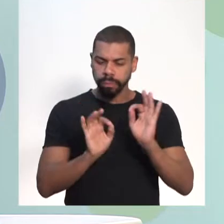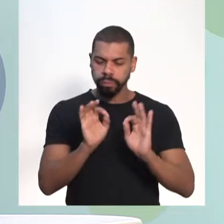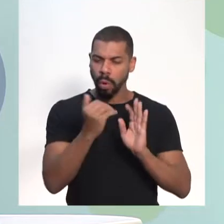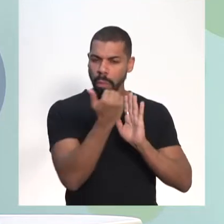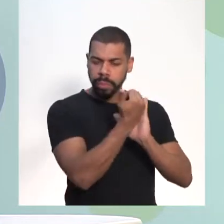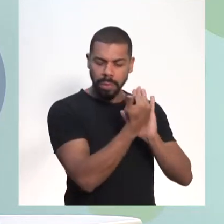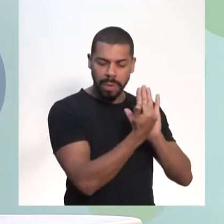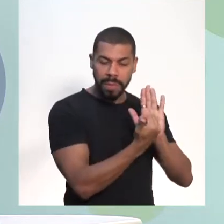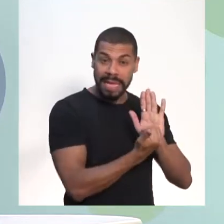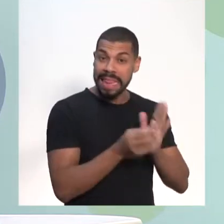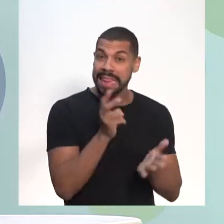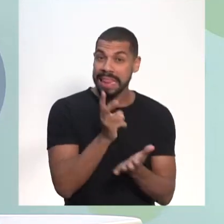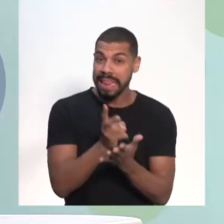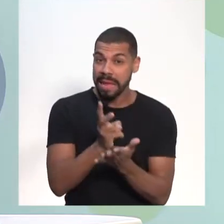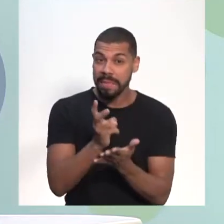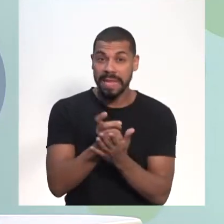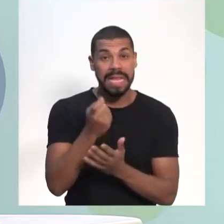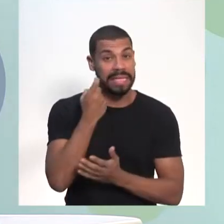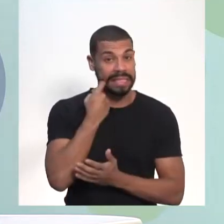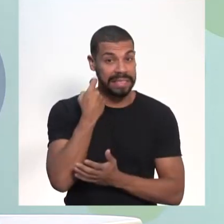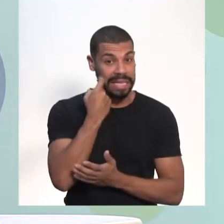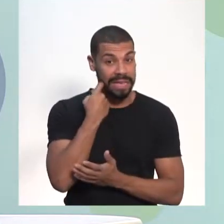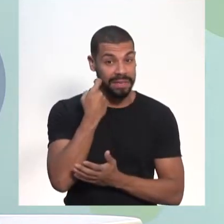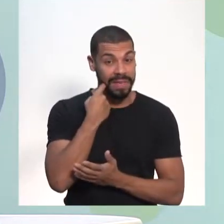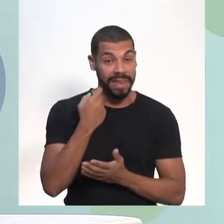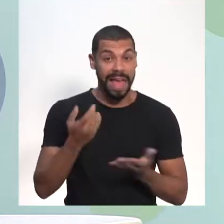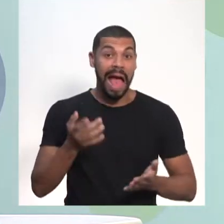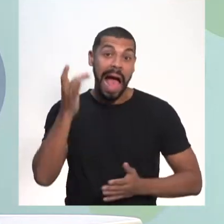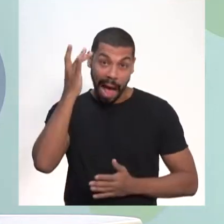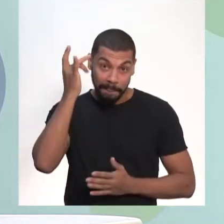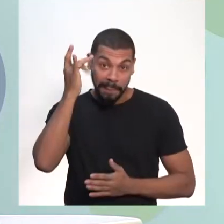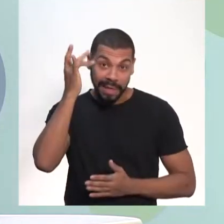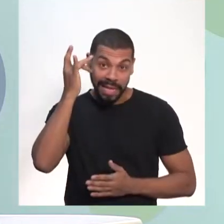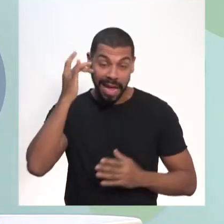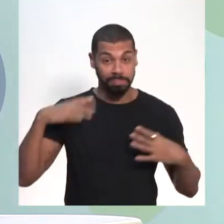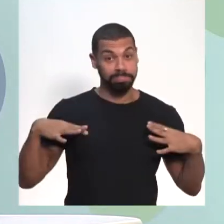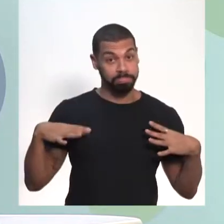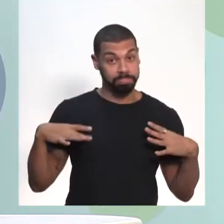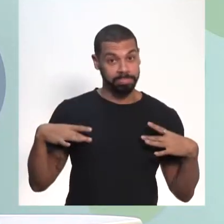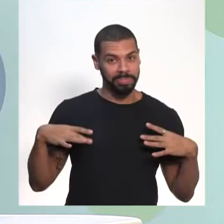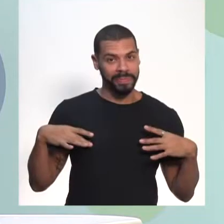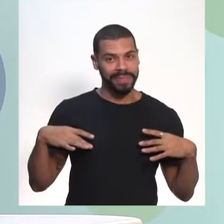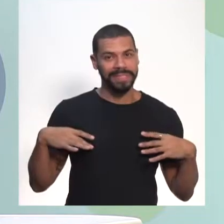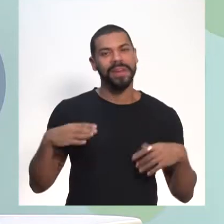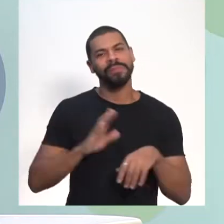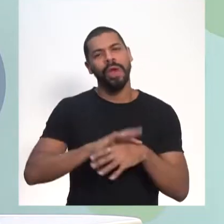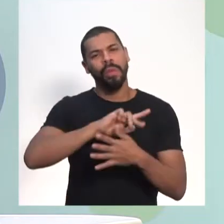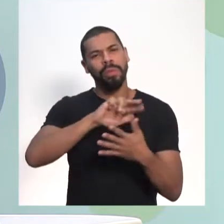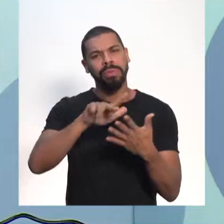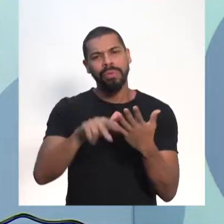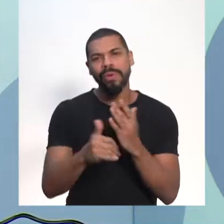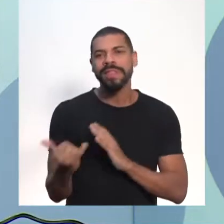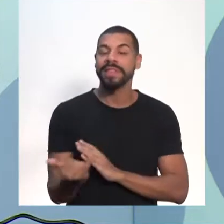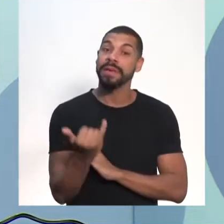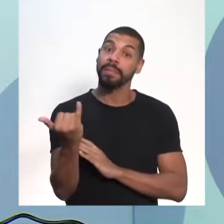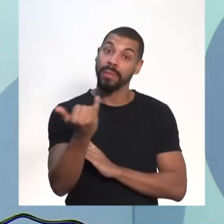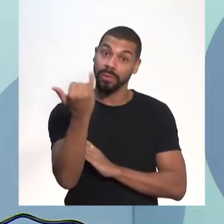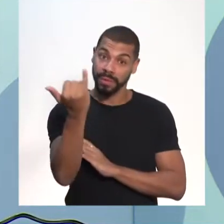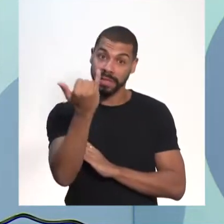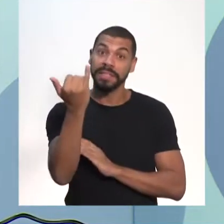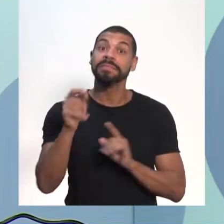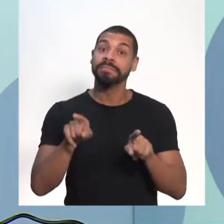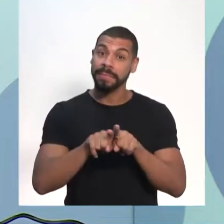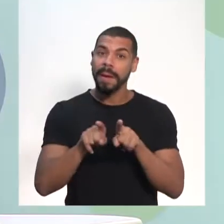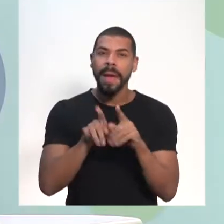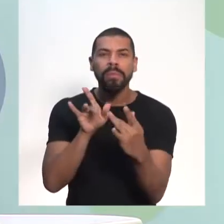sextas-feiras. Neste caso, como nós temos o feriado amanhã, e temos assuntos muito importantes, né? É muito bom esse